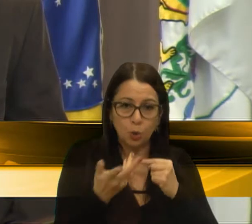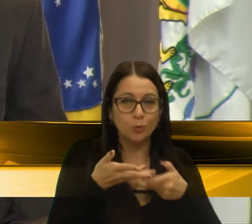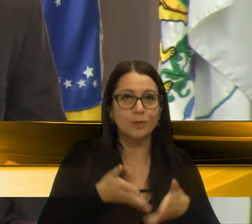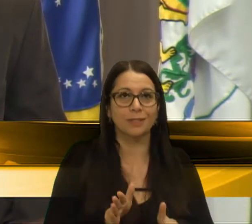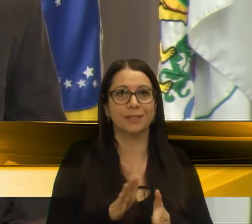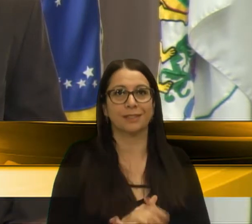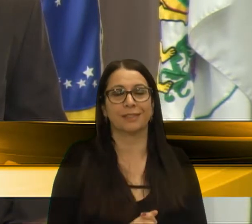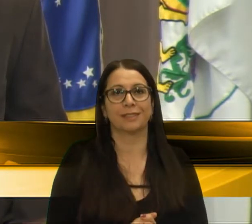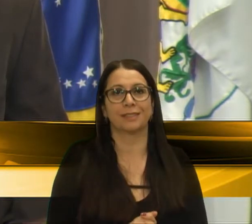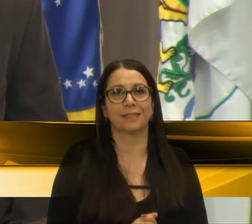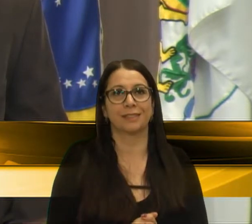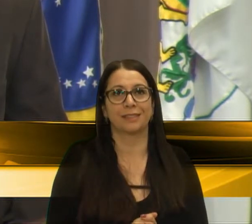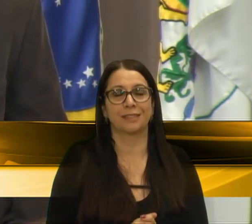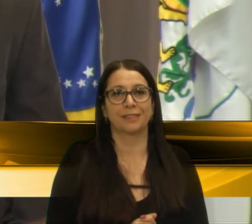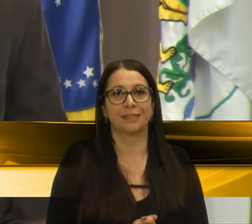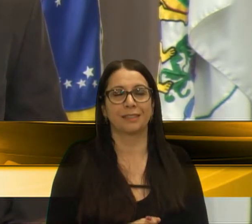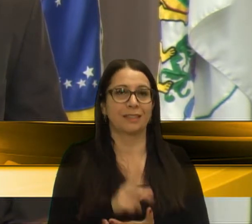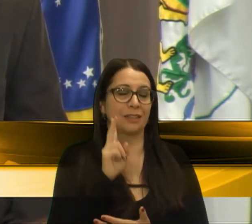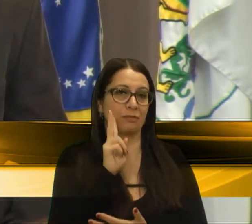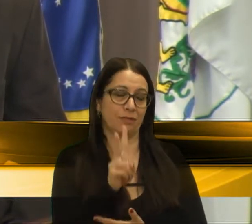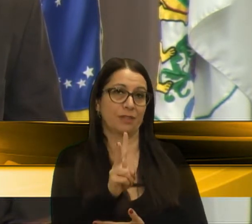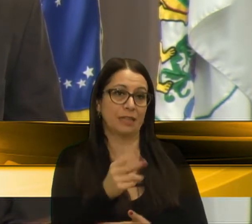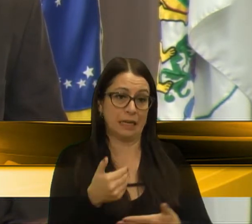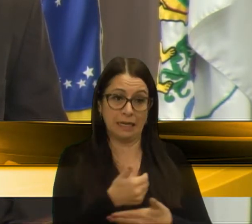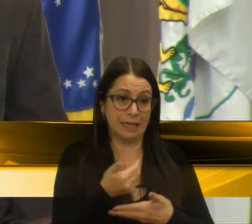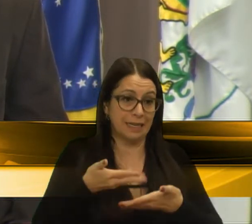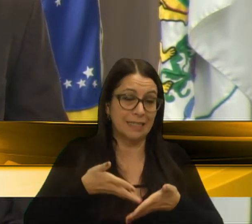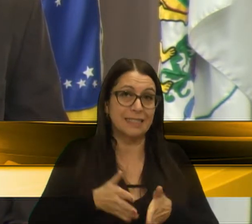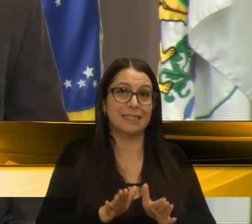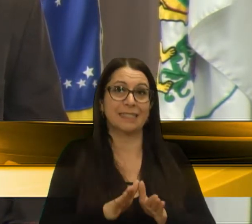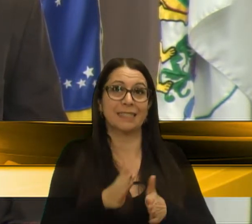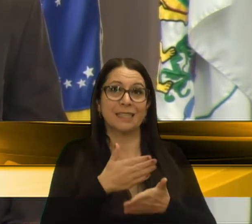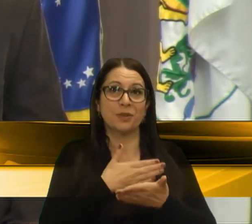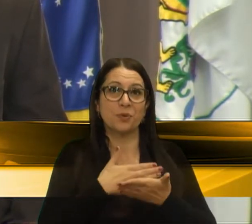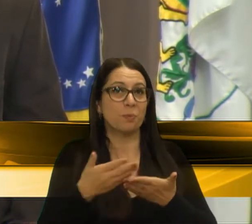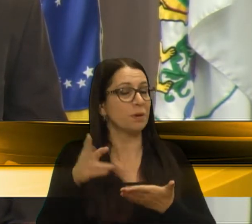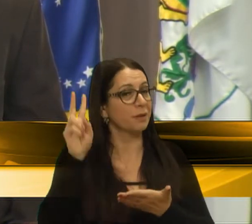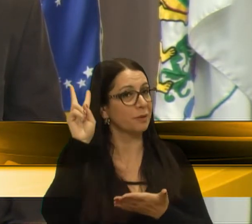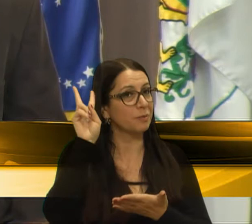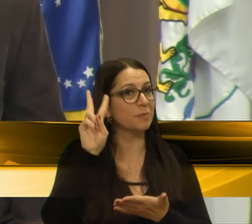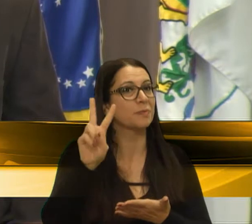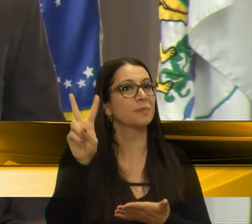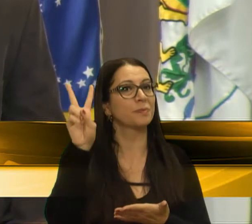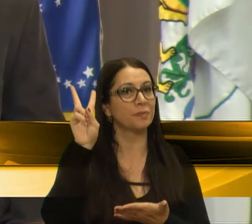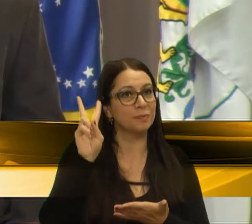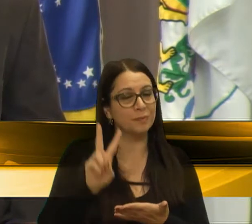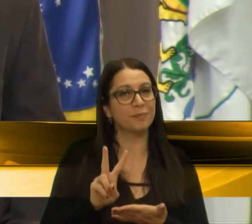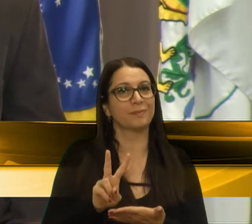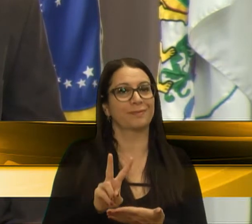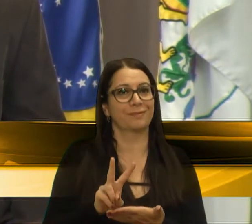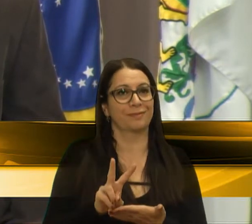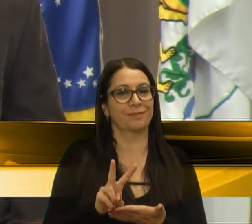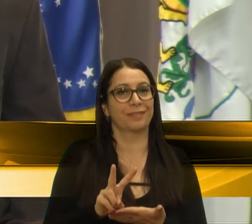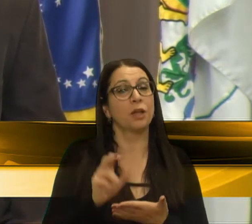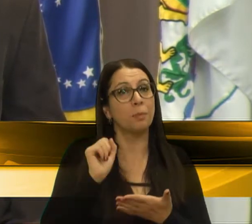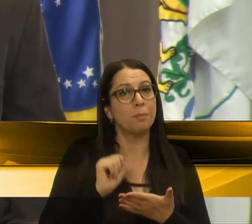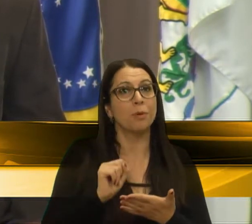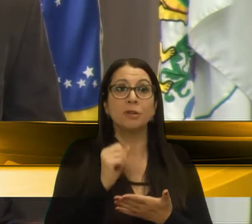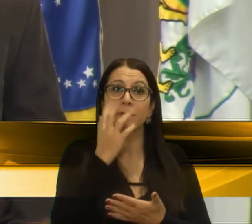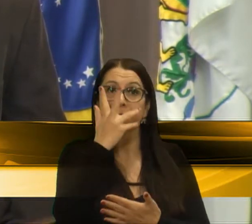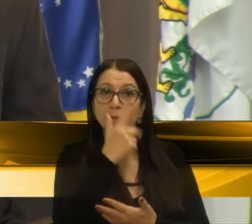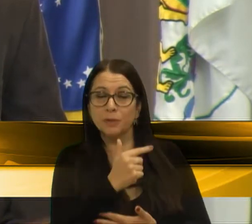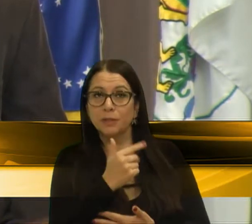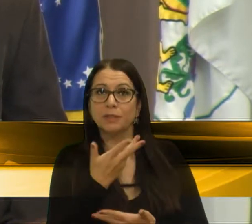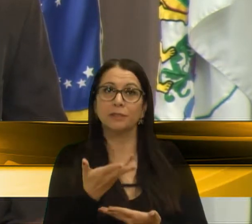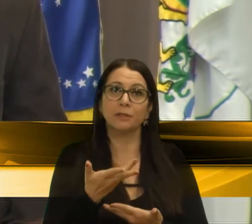porque ali eu vi aquele neném nascendo e ali começa uma história. Então, uma história que pode ser bonita,